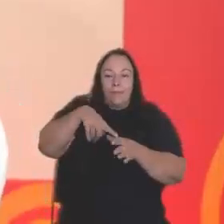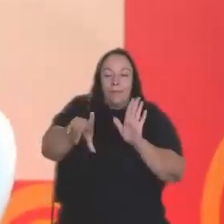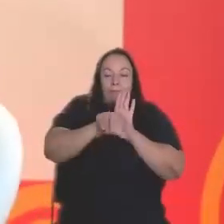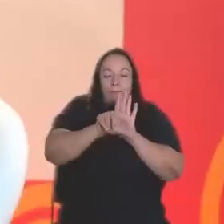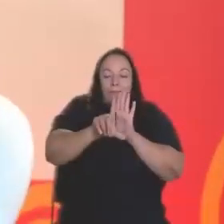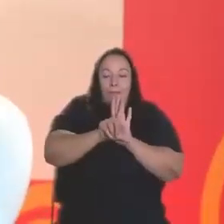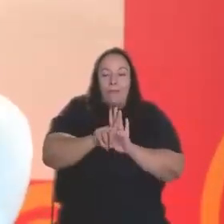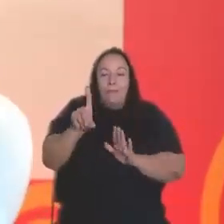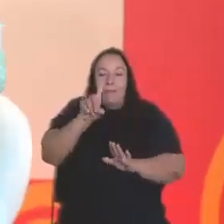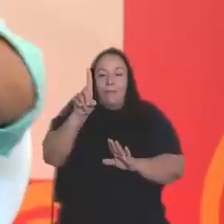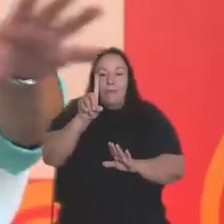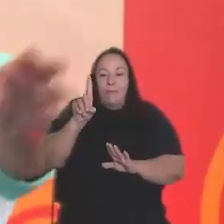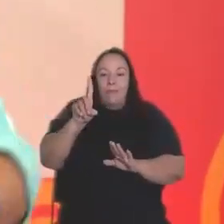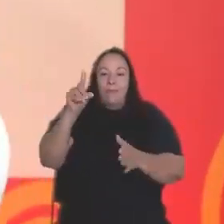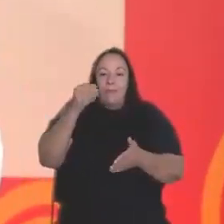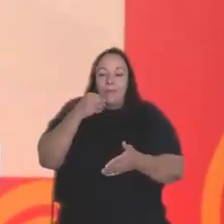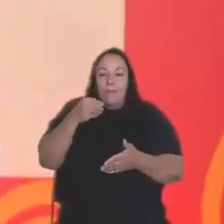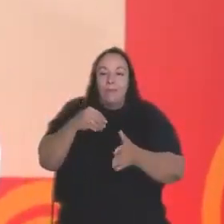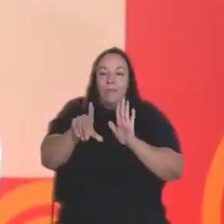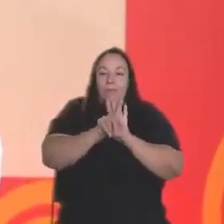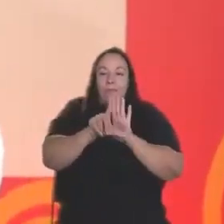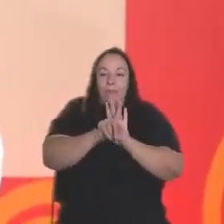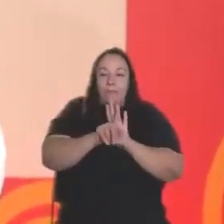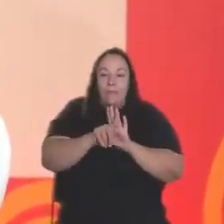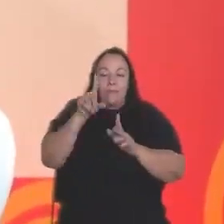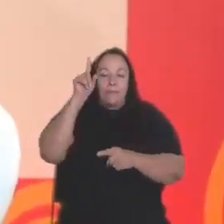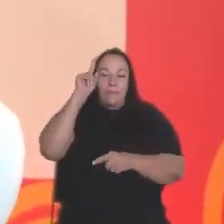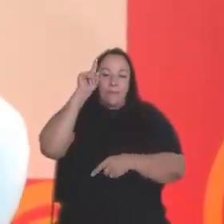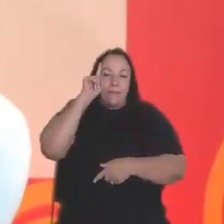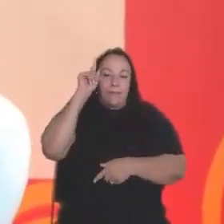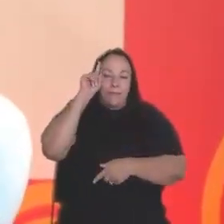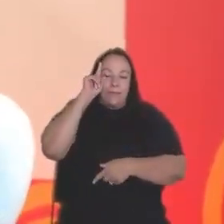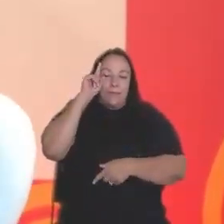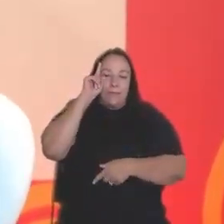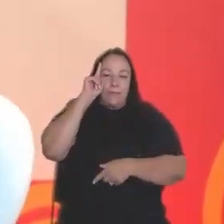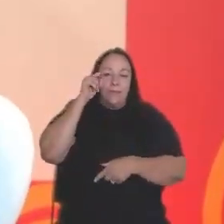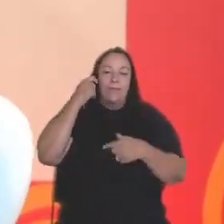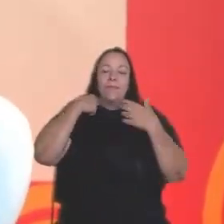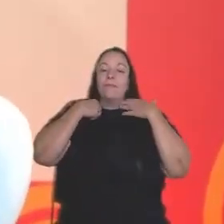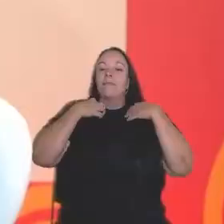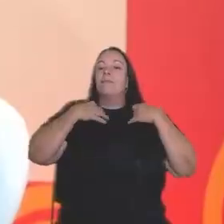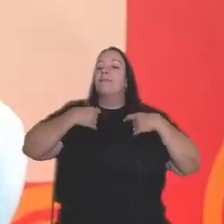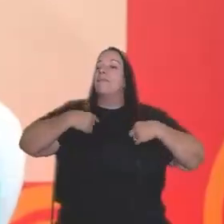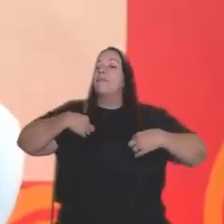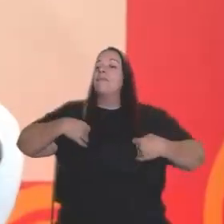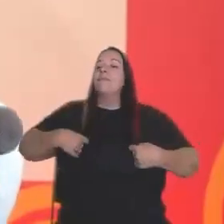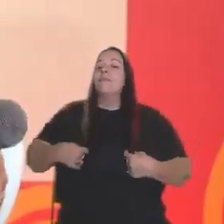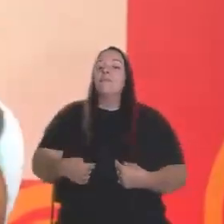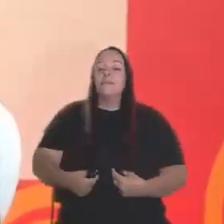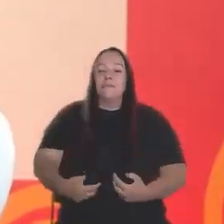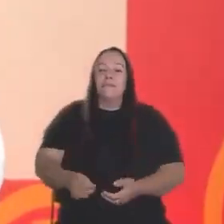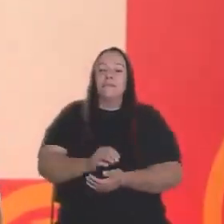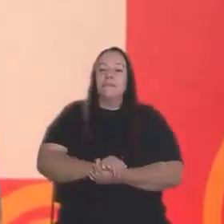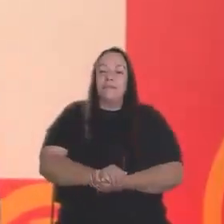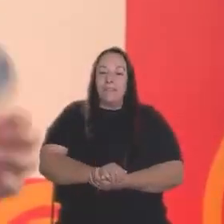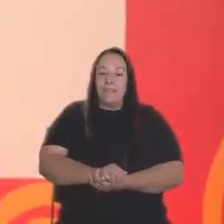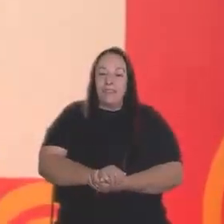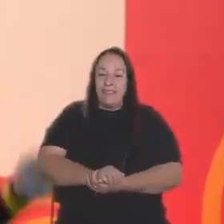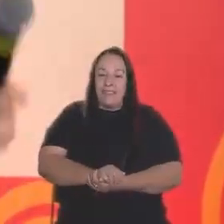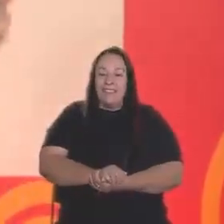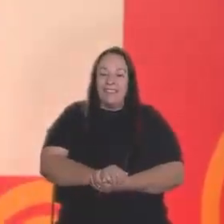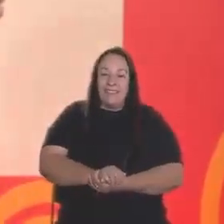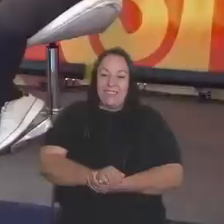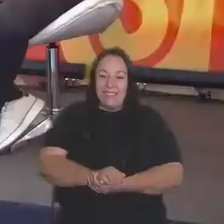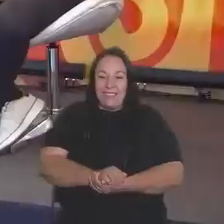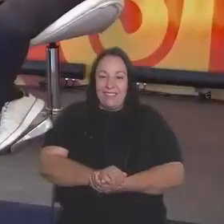falha. Viu? A gente está na Câmara ali produzindo leis todo dia, mas o que você plantou, você colhe. Lembra quando vinha num ponto assim, encerra? É